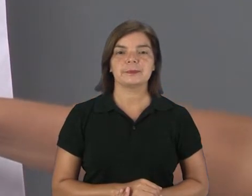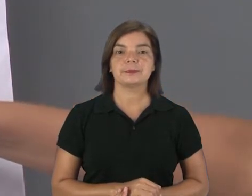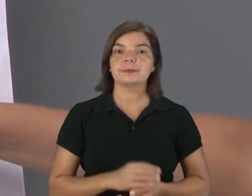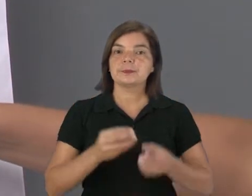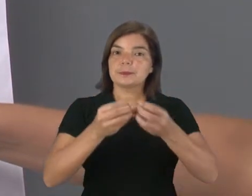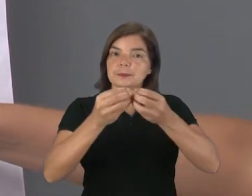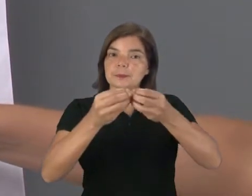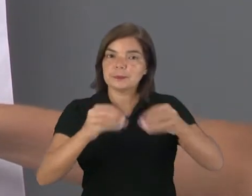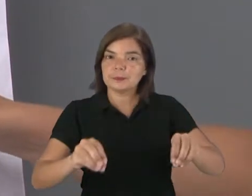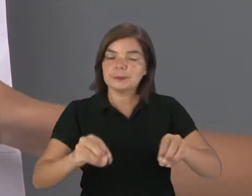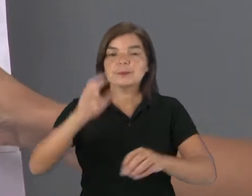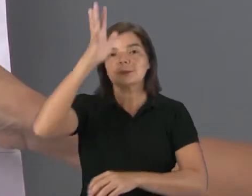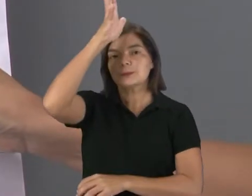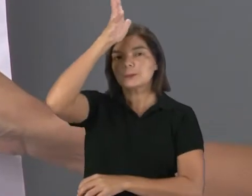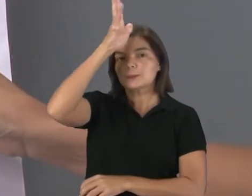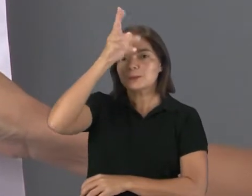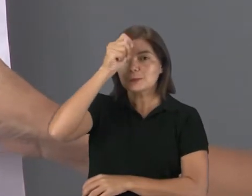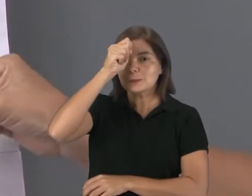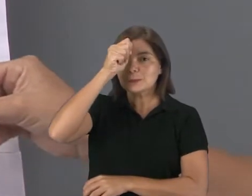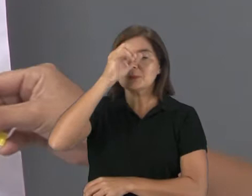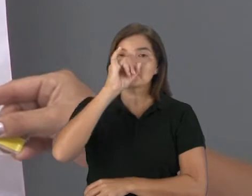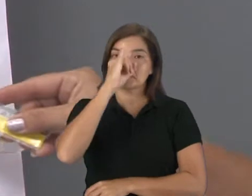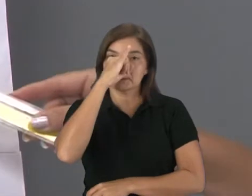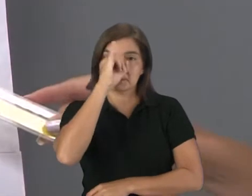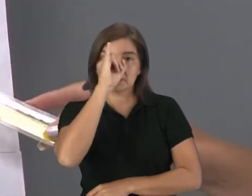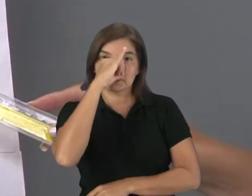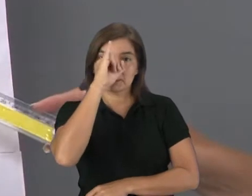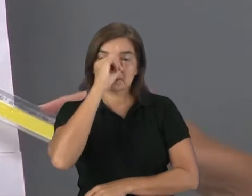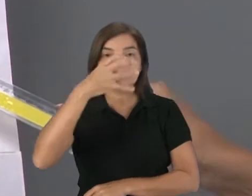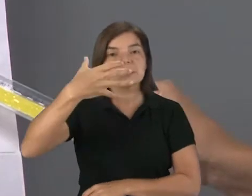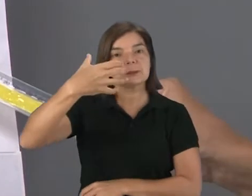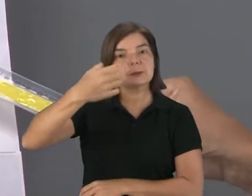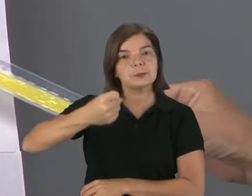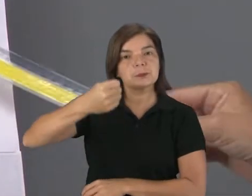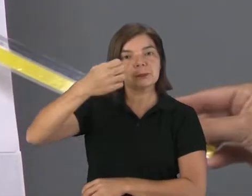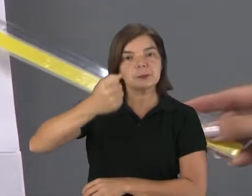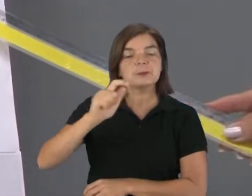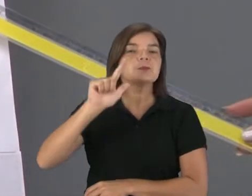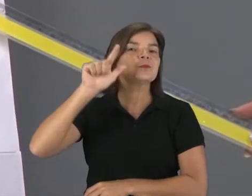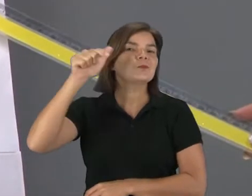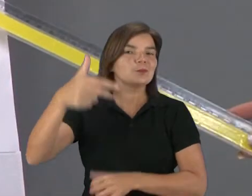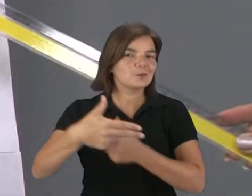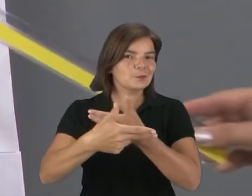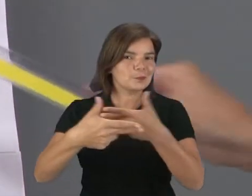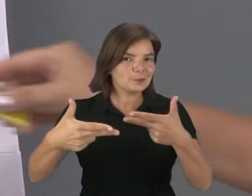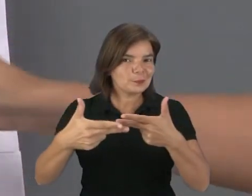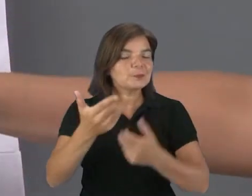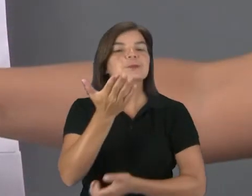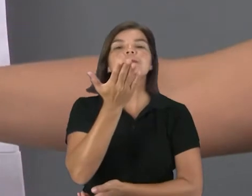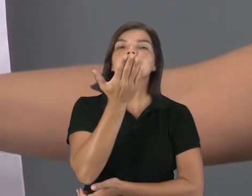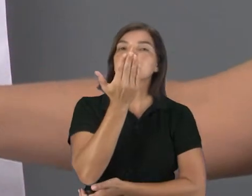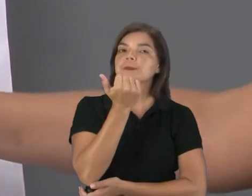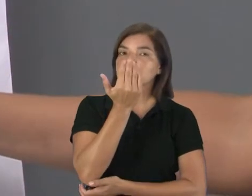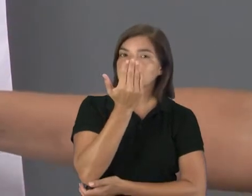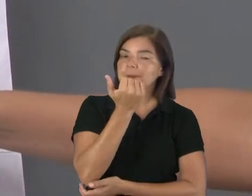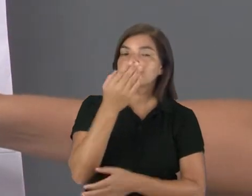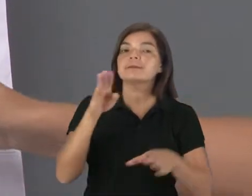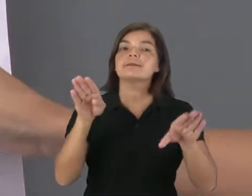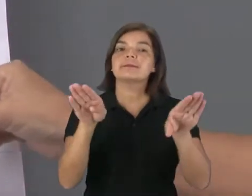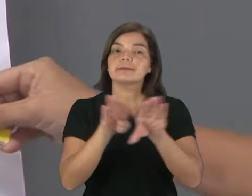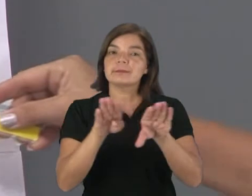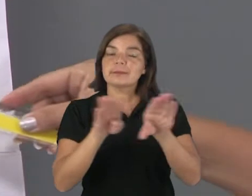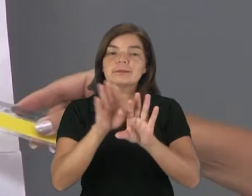Ovos, frangos, porcos, leite e outros produtos alimentícios também